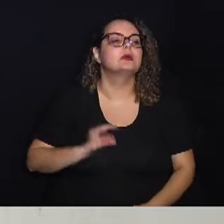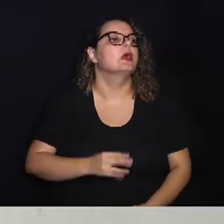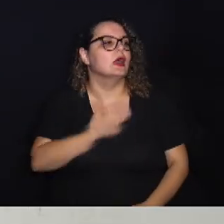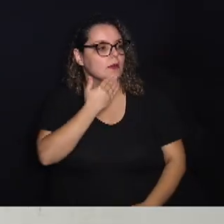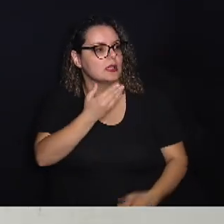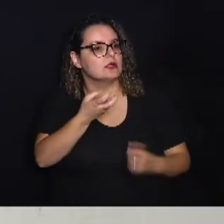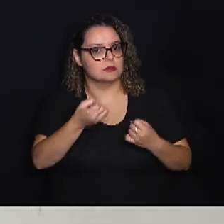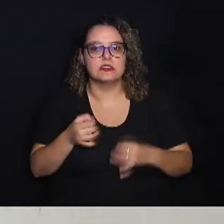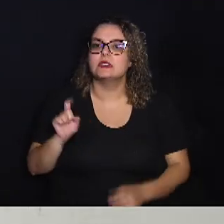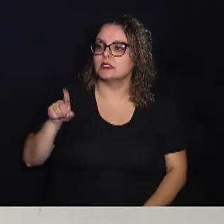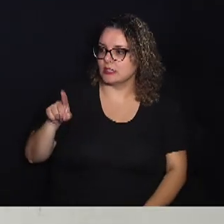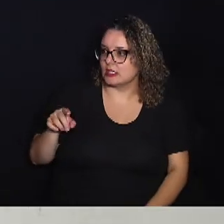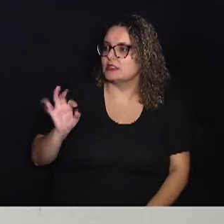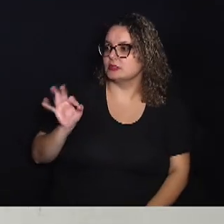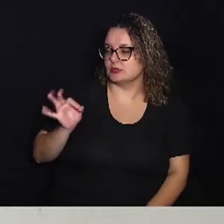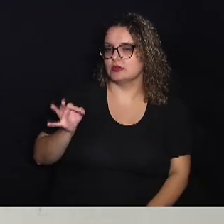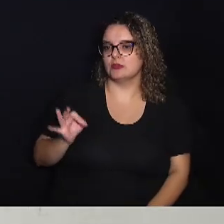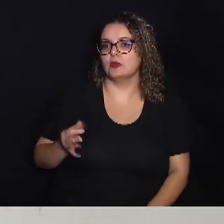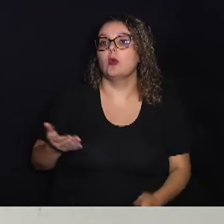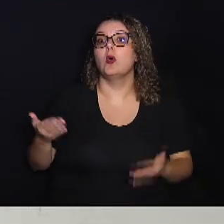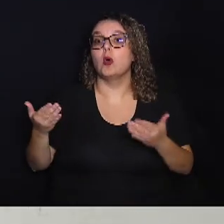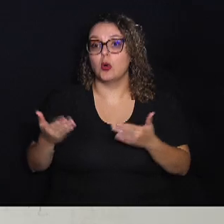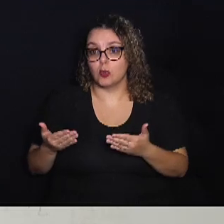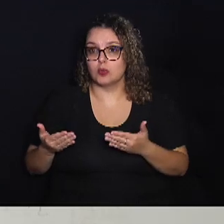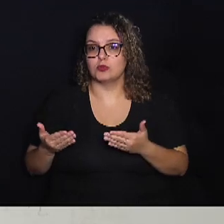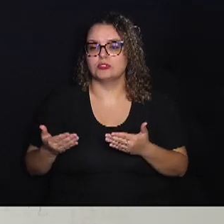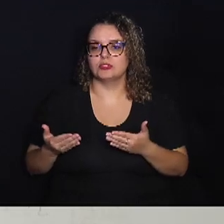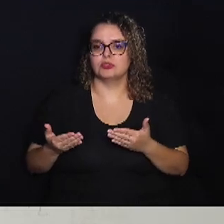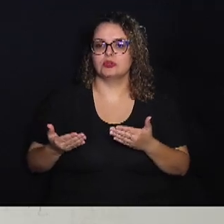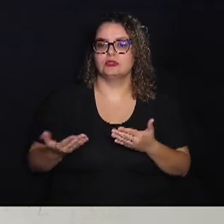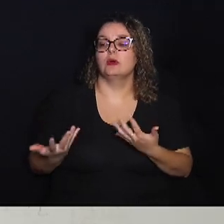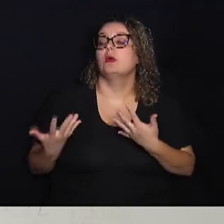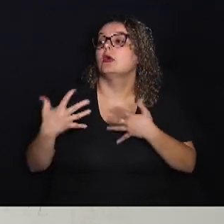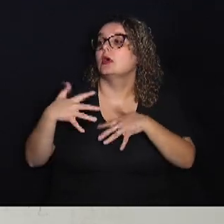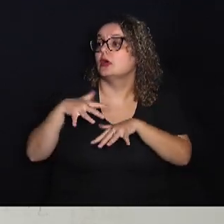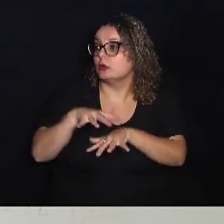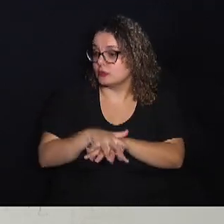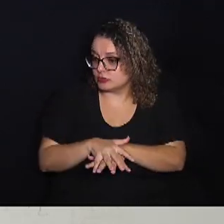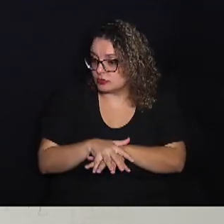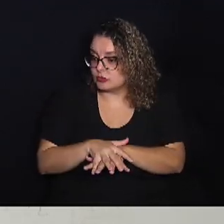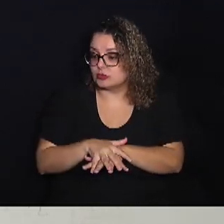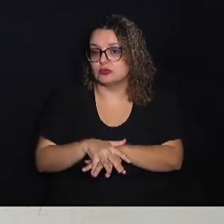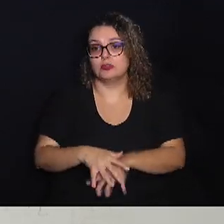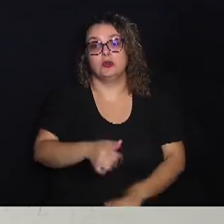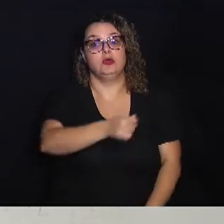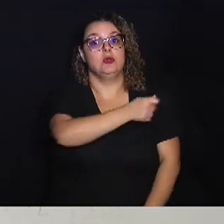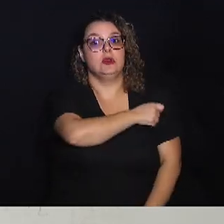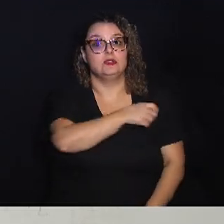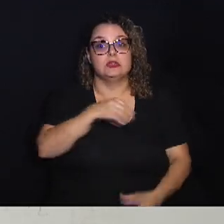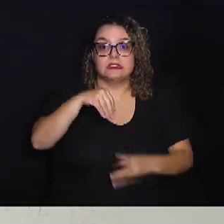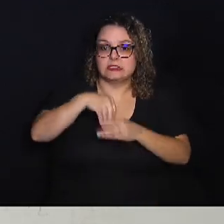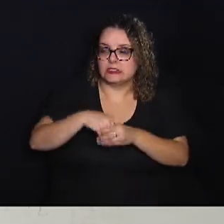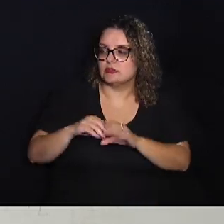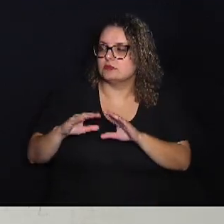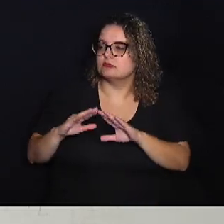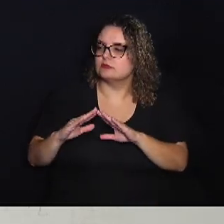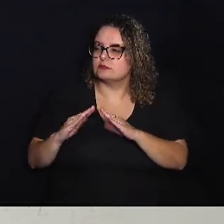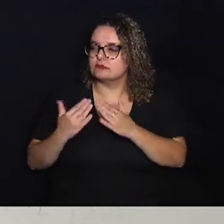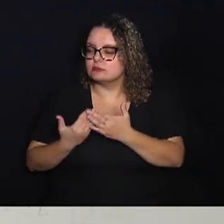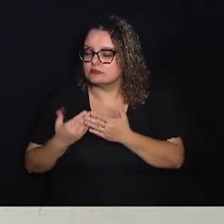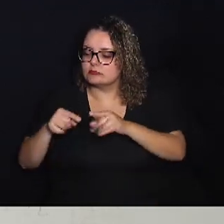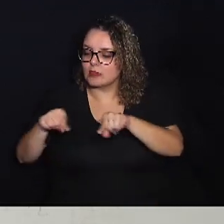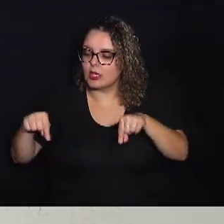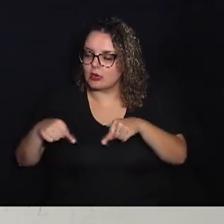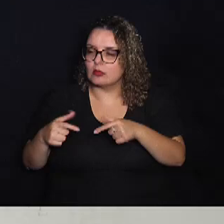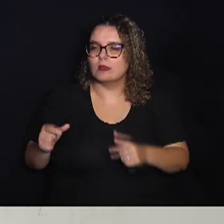Isso, né? Hoje, com a inclusão, com os alunos em sala, tem aumentado um pouquinho, mas ainda